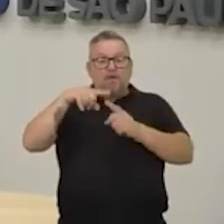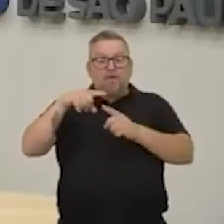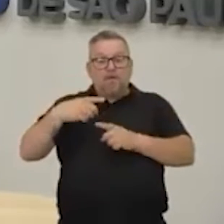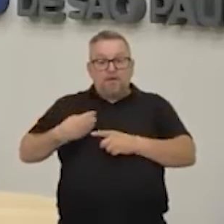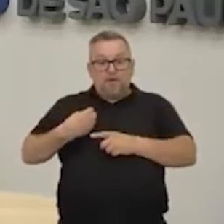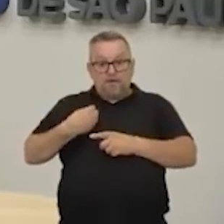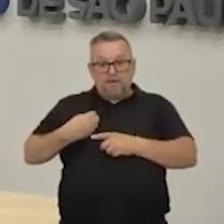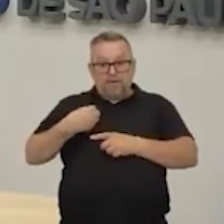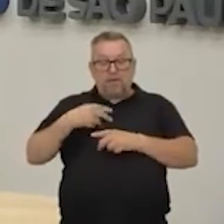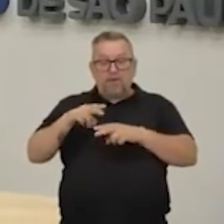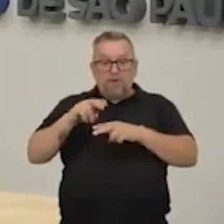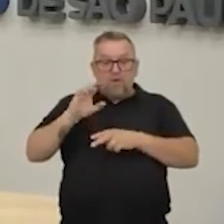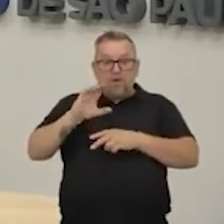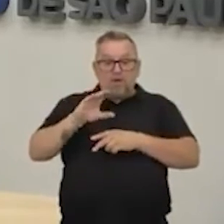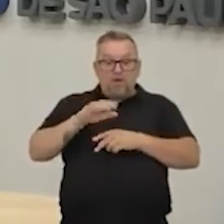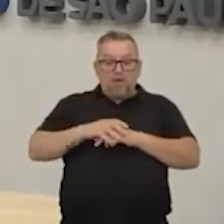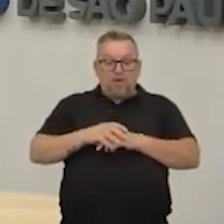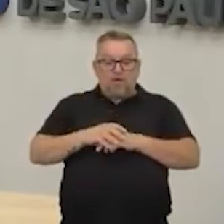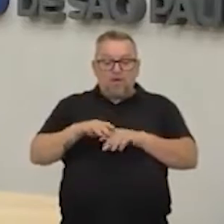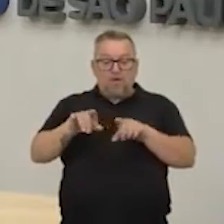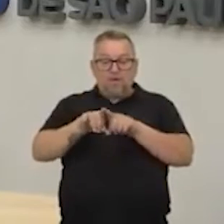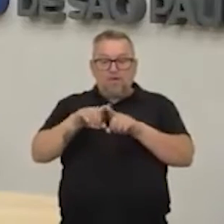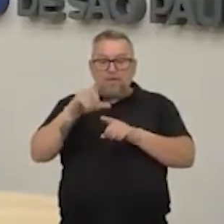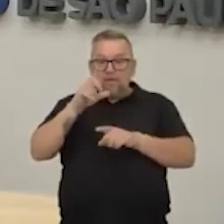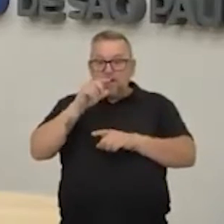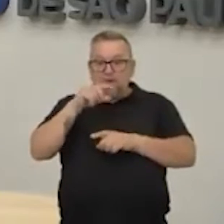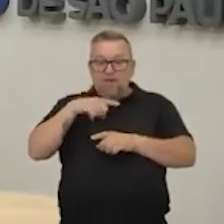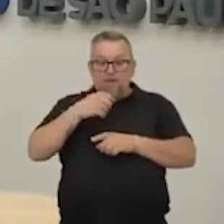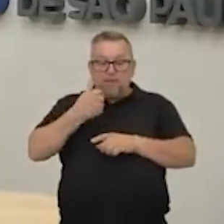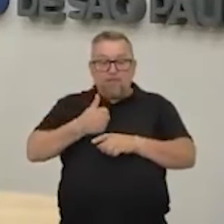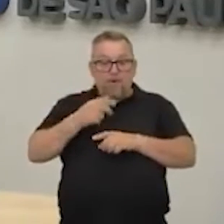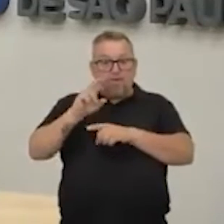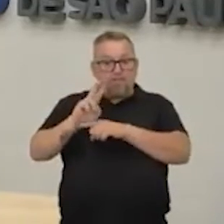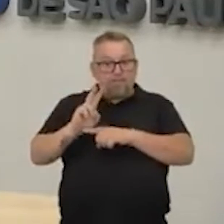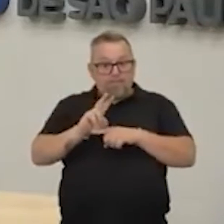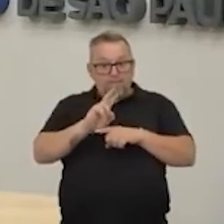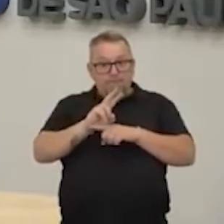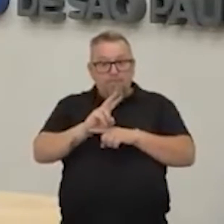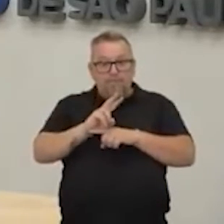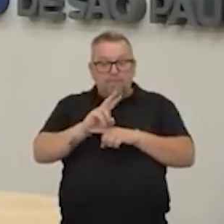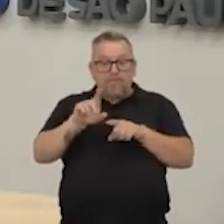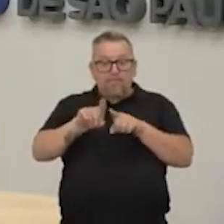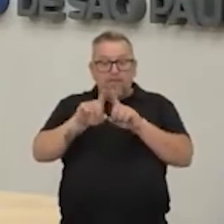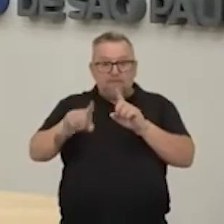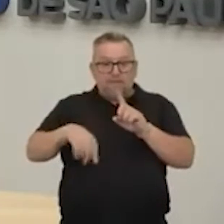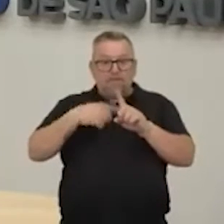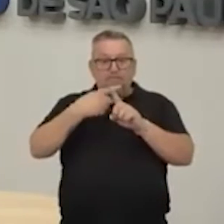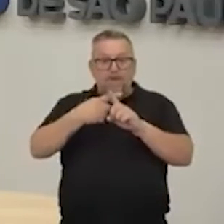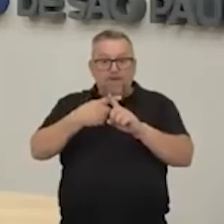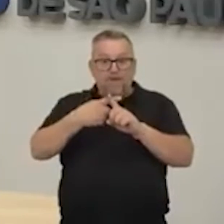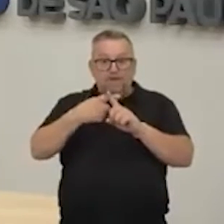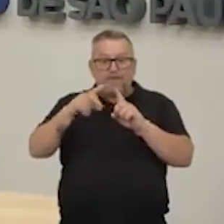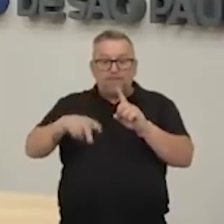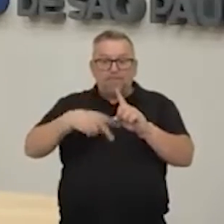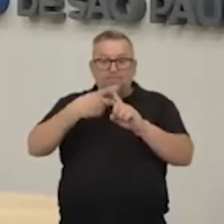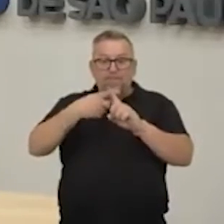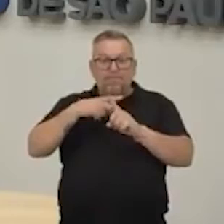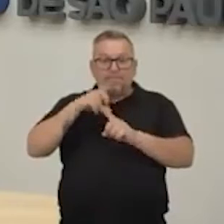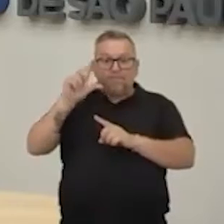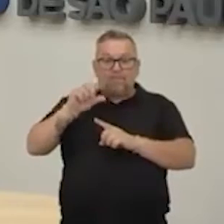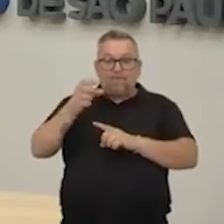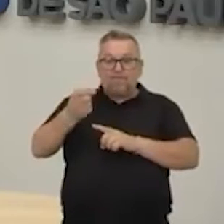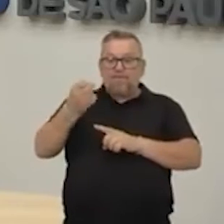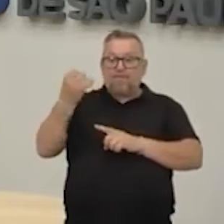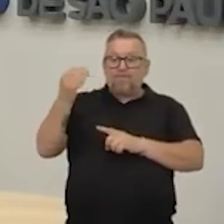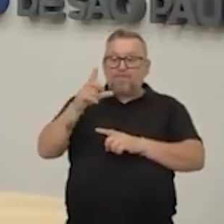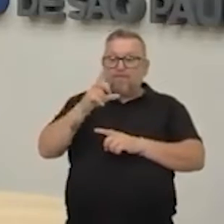e passam por isso, né? Então, né, a água tem que ser bem, né, tratada aí, né? E cada vez mais temos menos quantidade